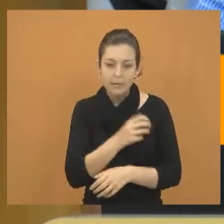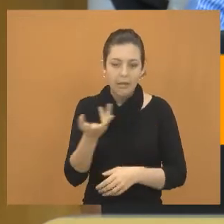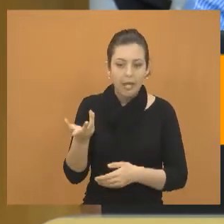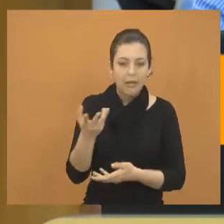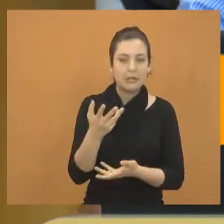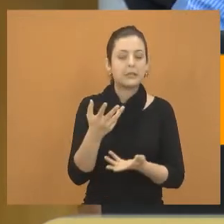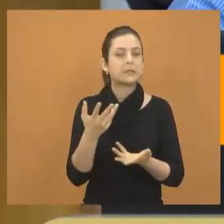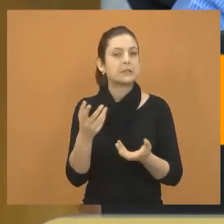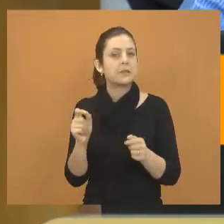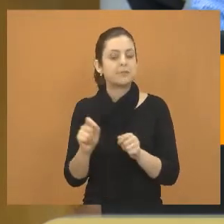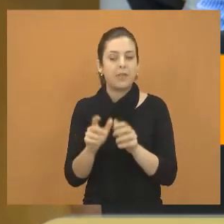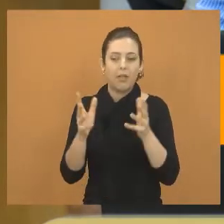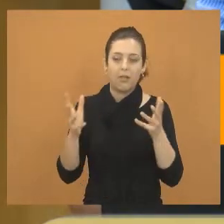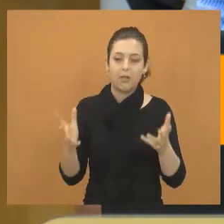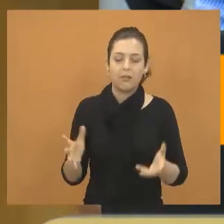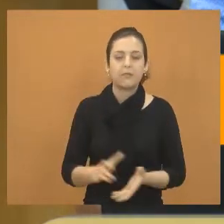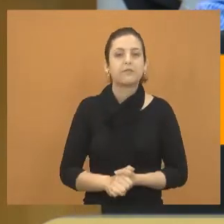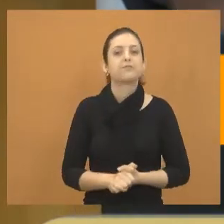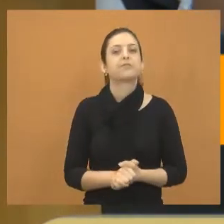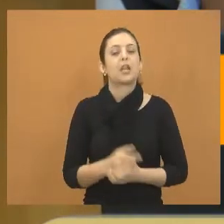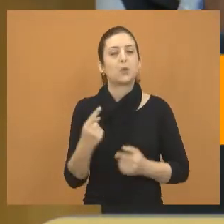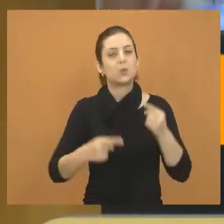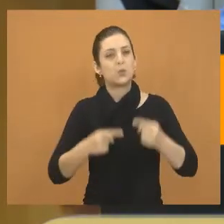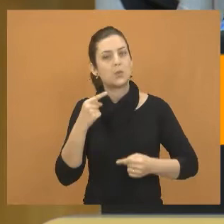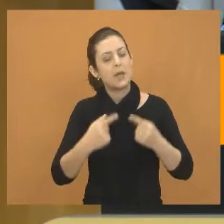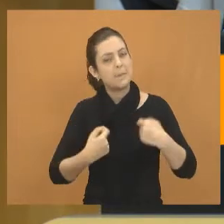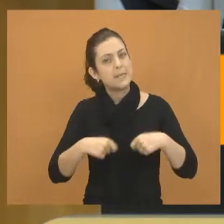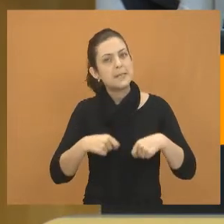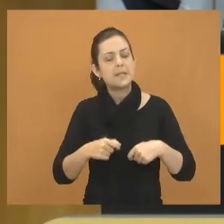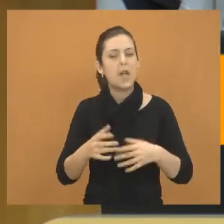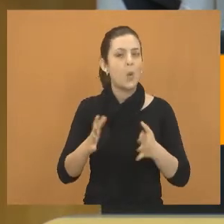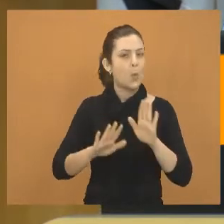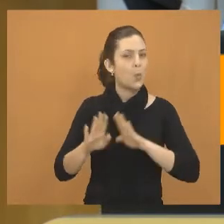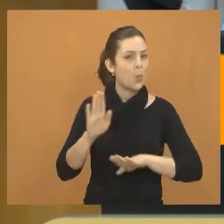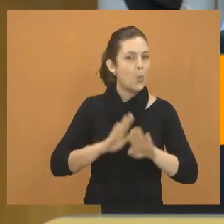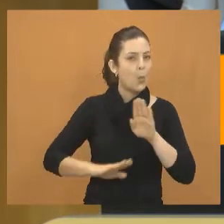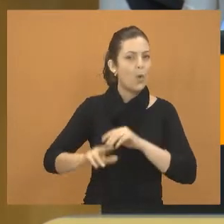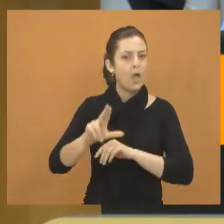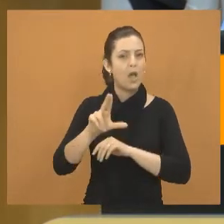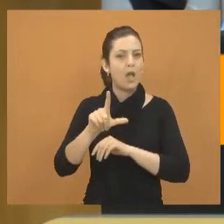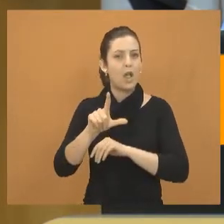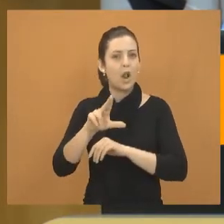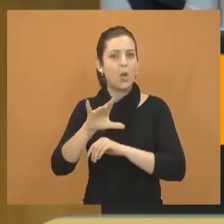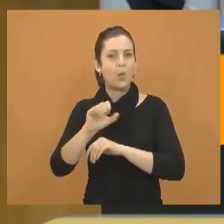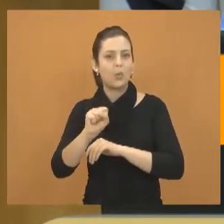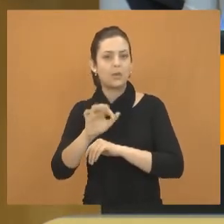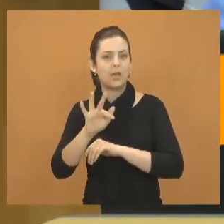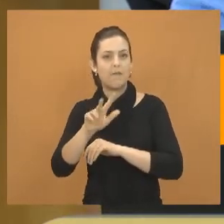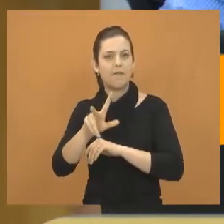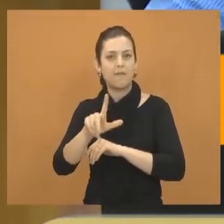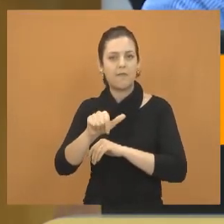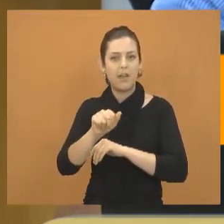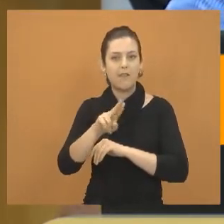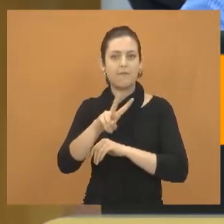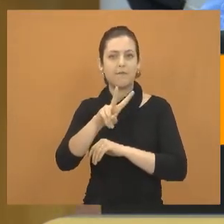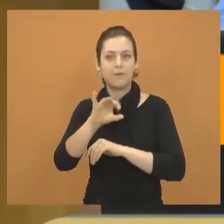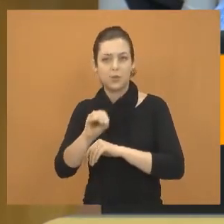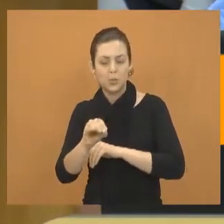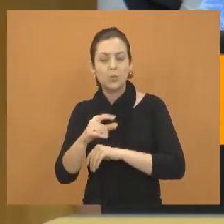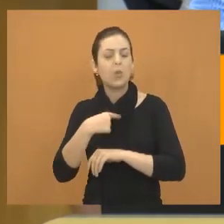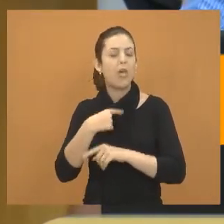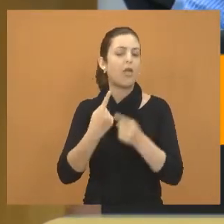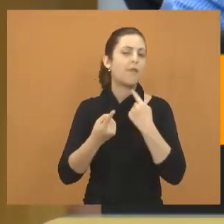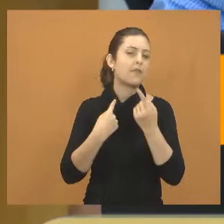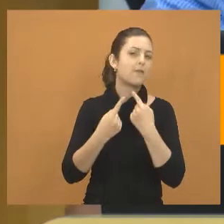Então, eu vejo aqui uma discussão, às vezes, e aí a gente precisa ponderar. Eu estava conversando com o Luiz Flávio, e numa fala da vereadora